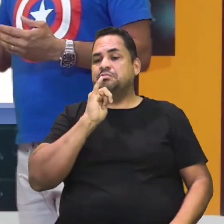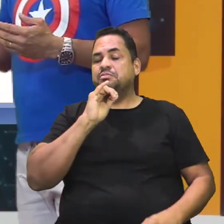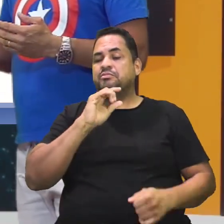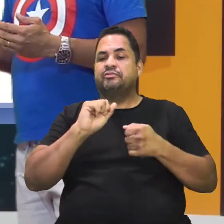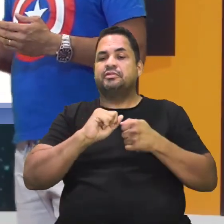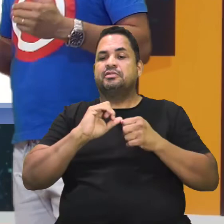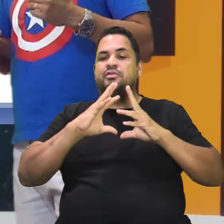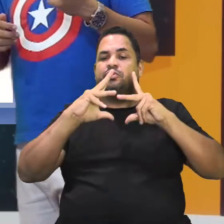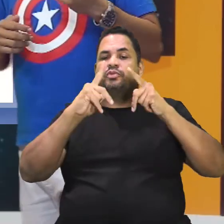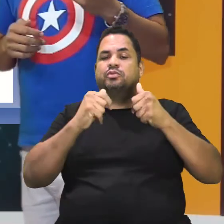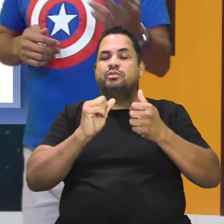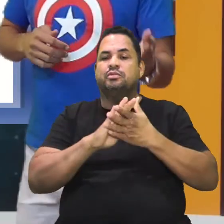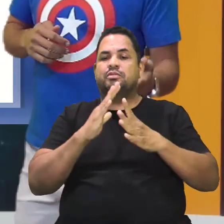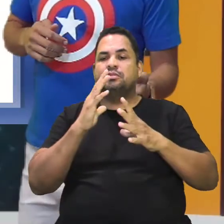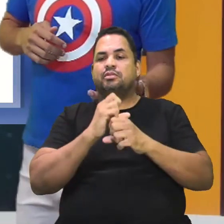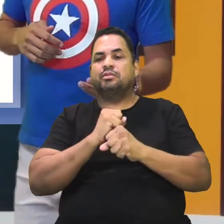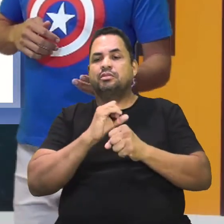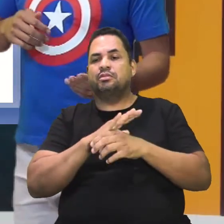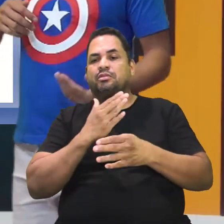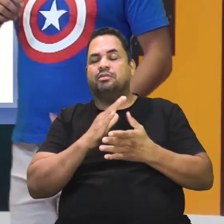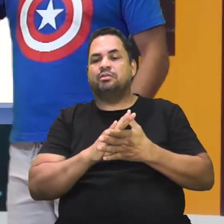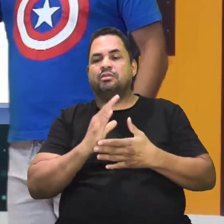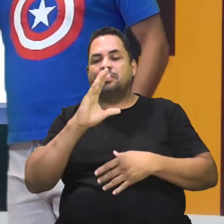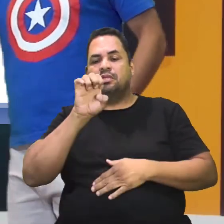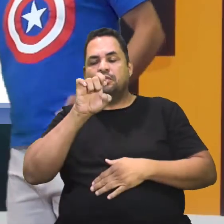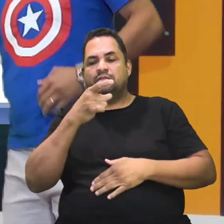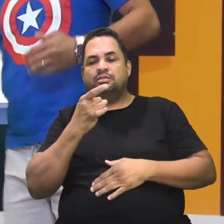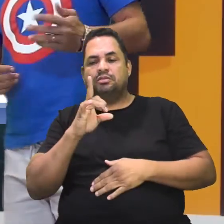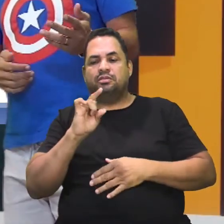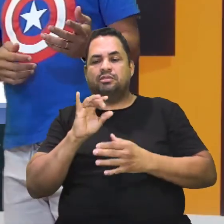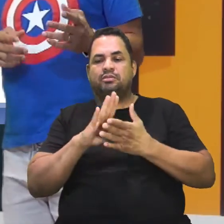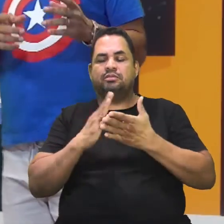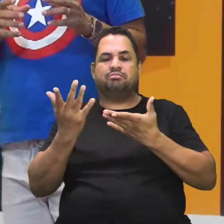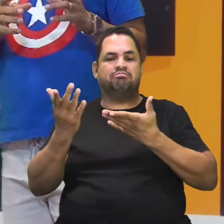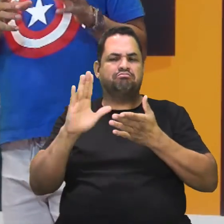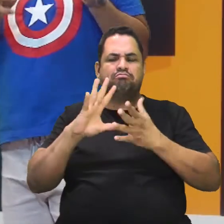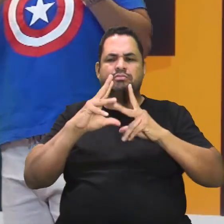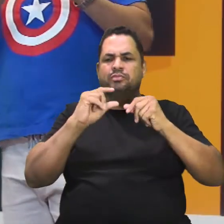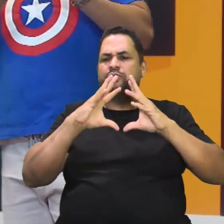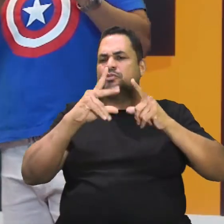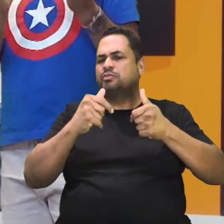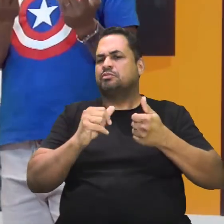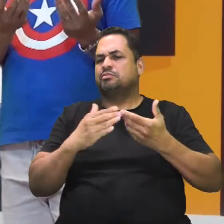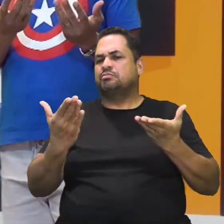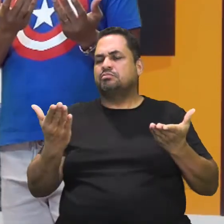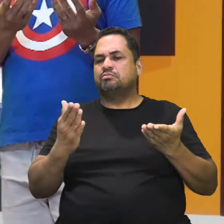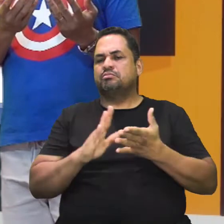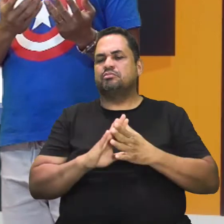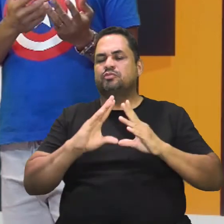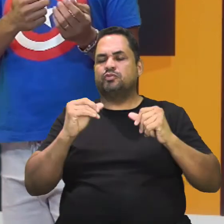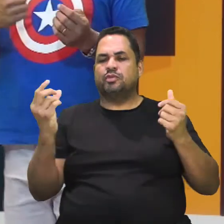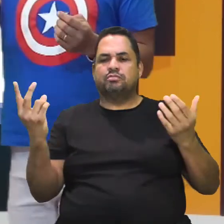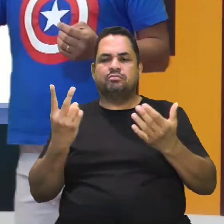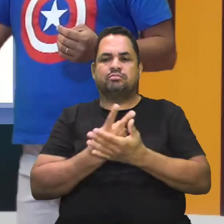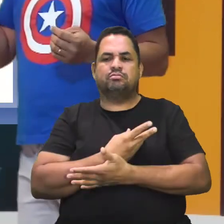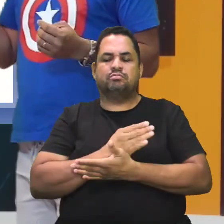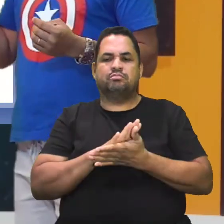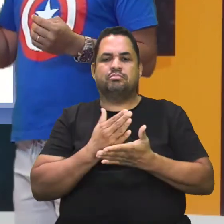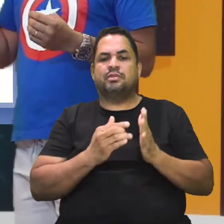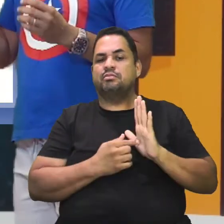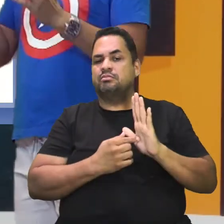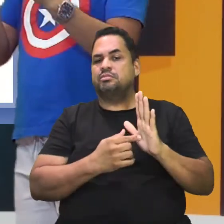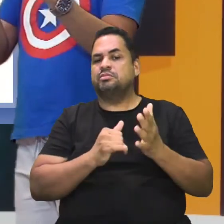até colocamos lá, calcular excentricidade, calcular isso, calcular aquilo, para que você veja tudo acontecendo. Aí pega um